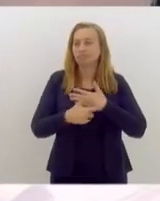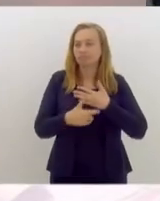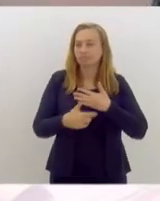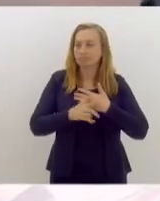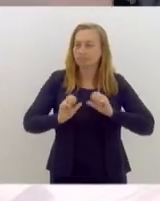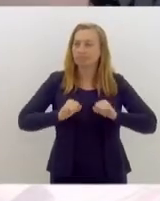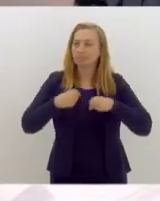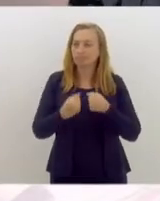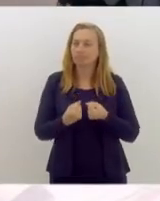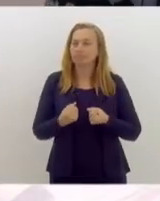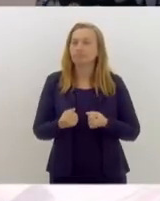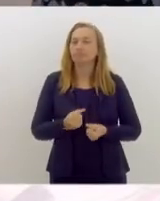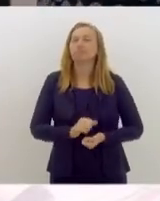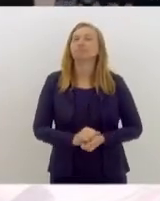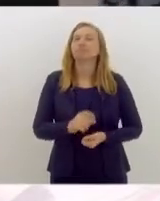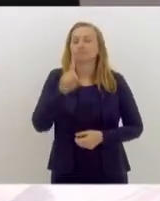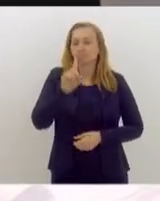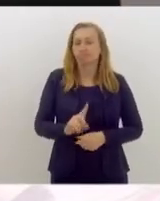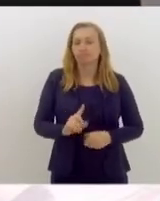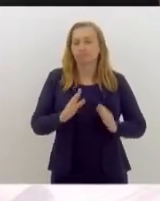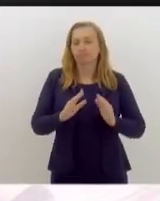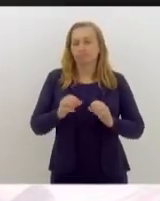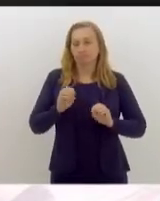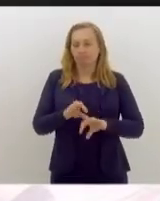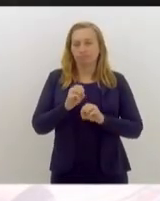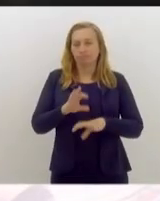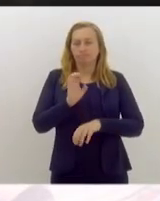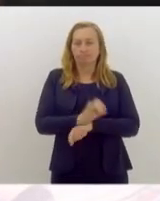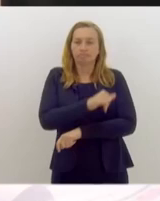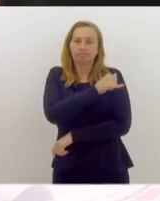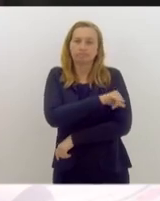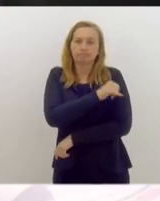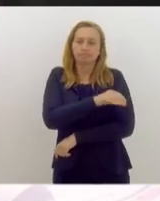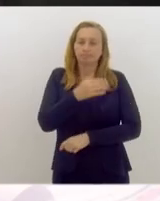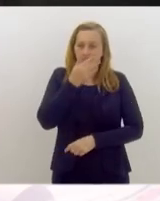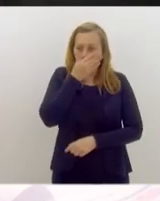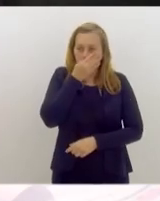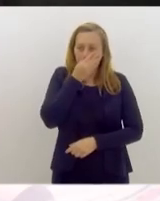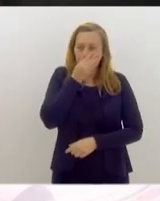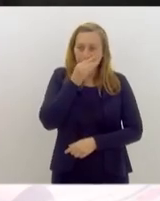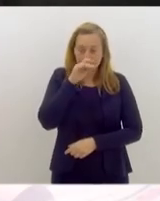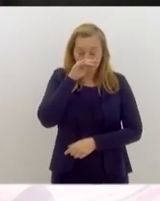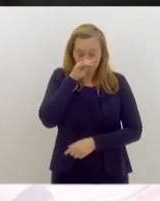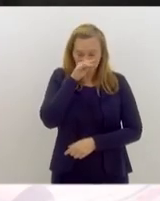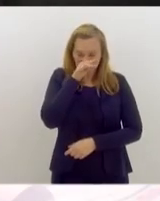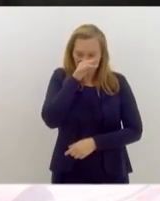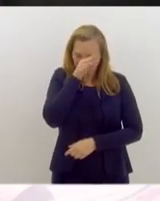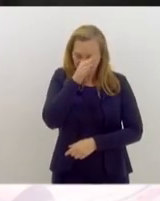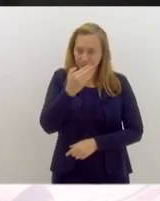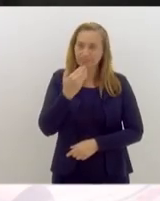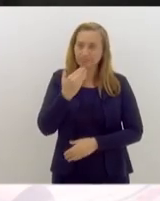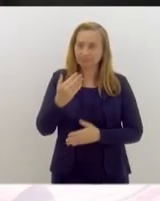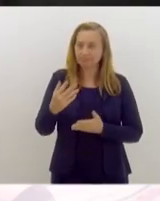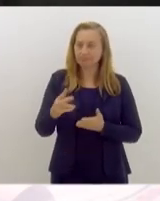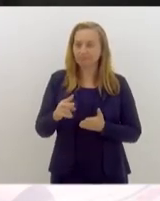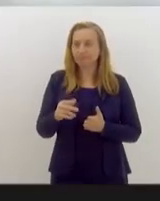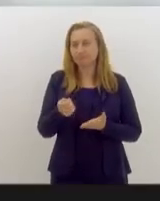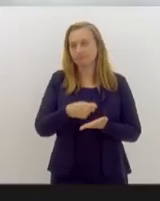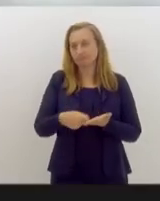na defesa do direito à educação no estado do Rio de Janeiro. E peço a Vossa Senhoria que encaminhe por escrito para a